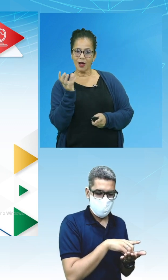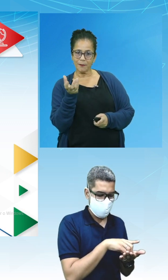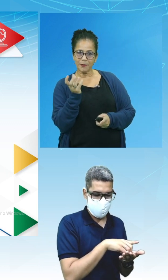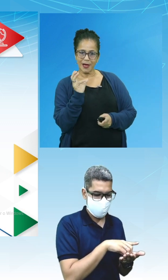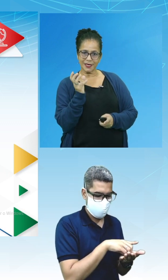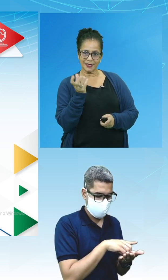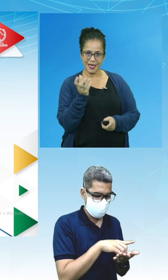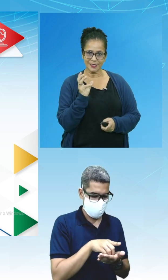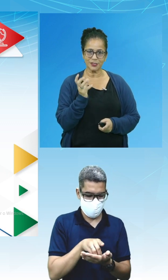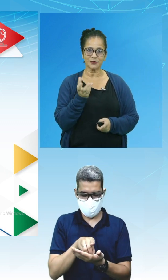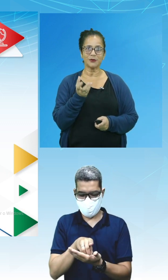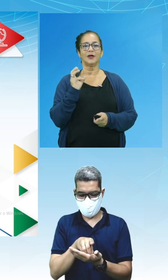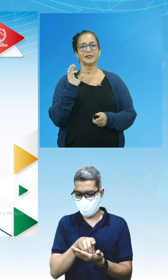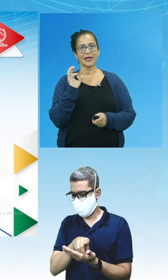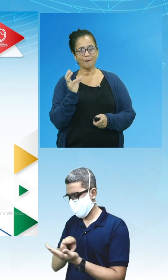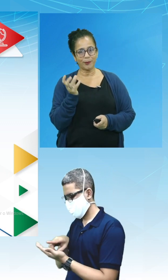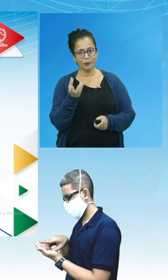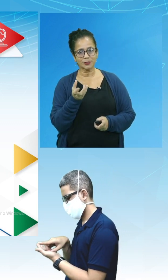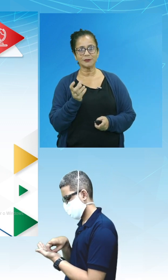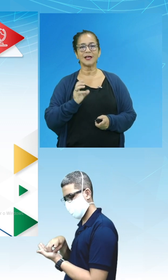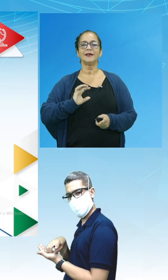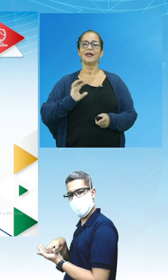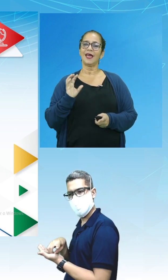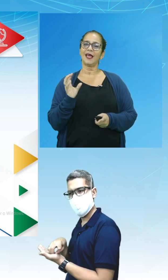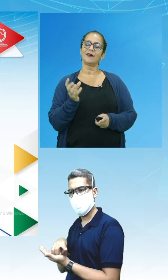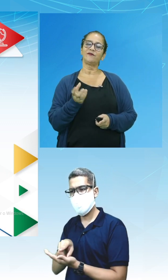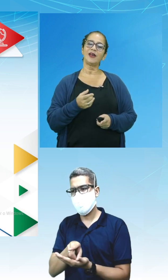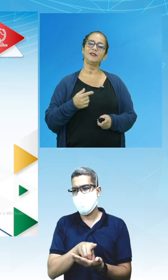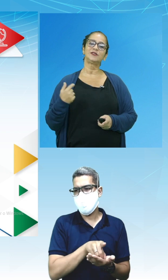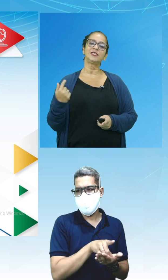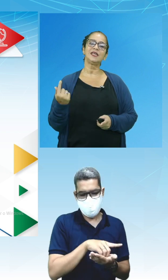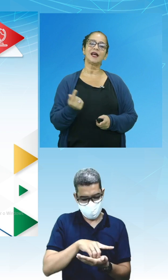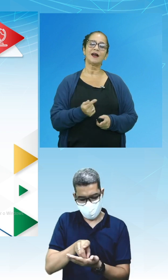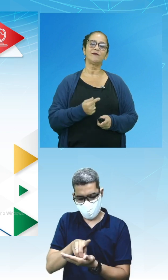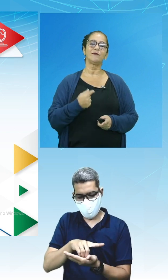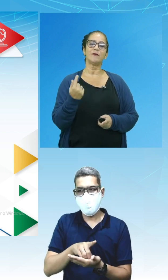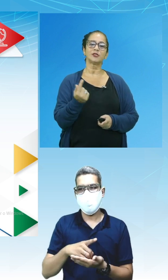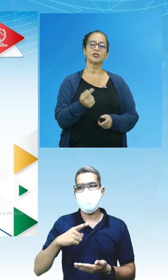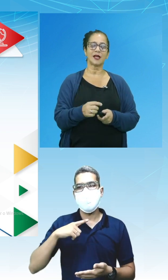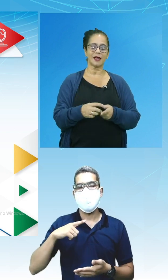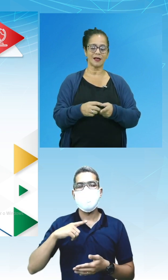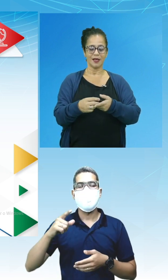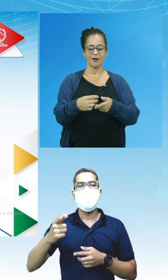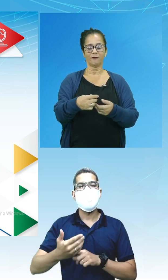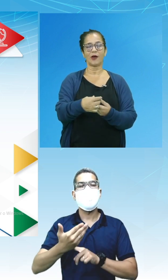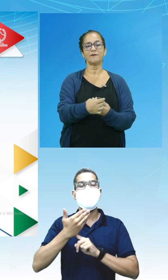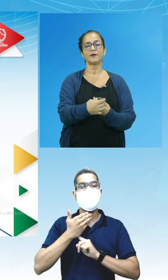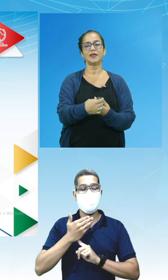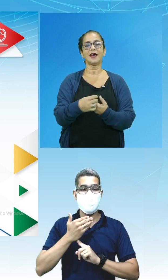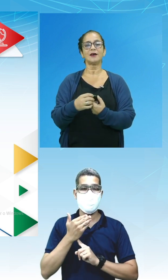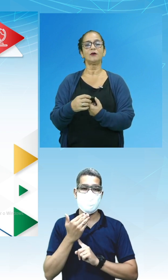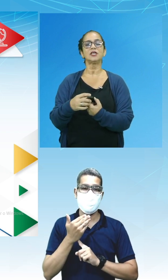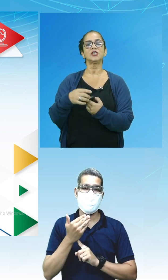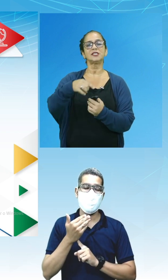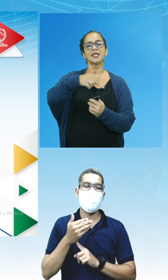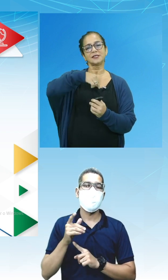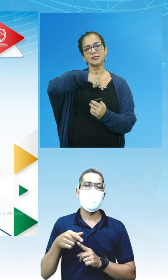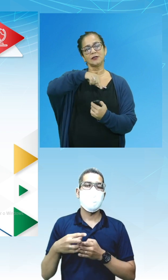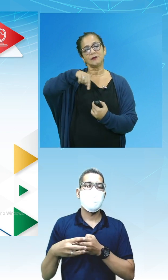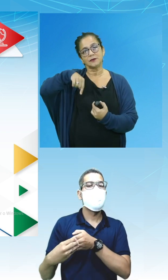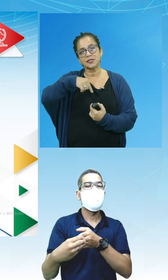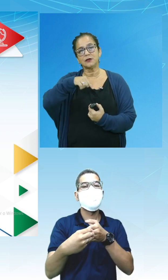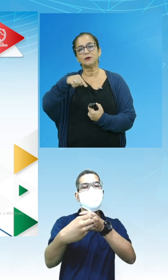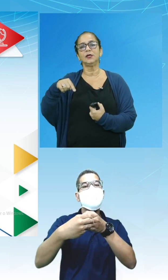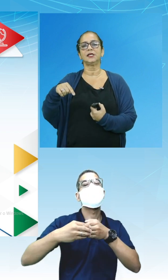o campo magnético da bússola, ela vai tirar, vai mostrar, vai guiar onde a gente está